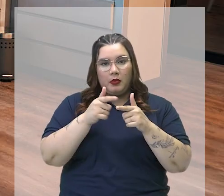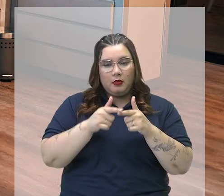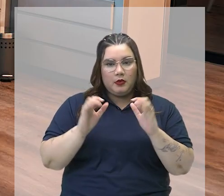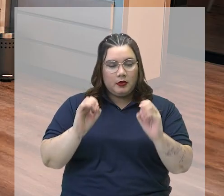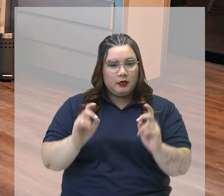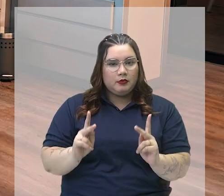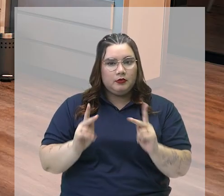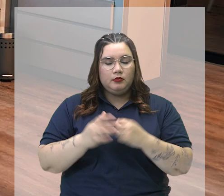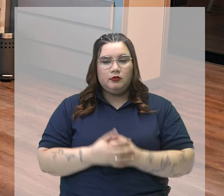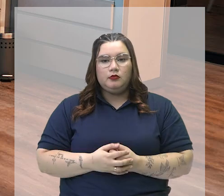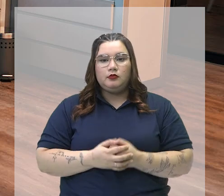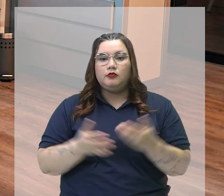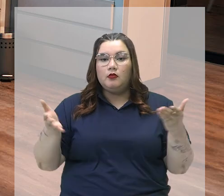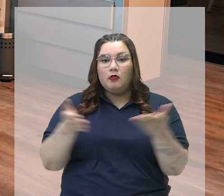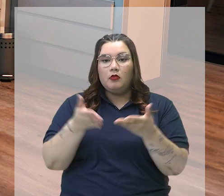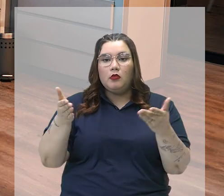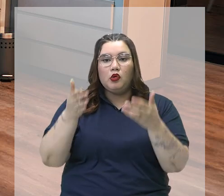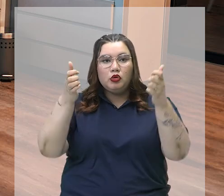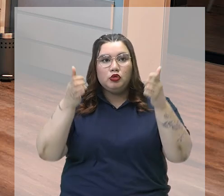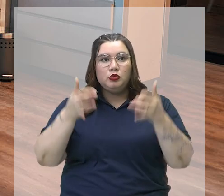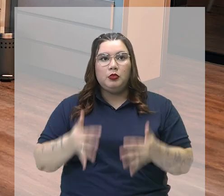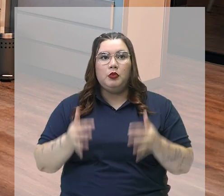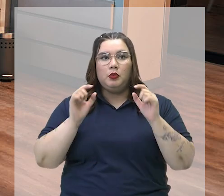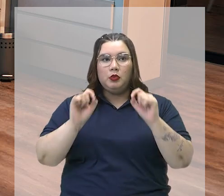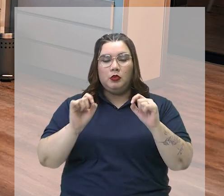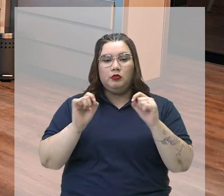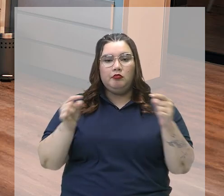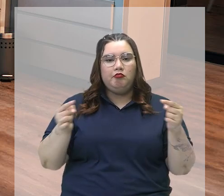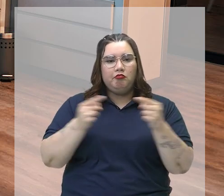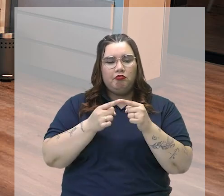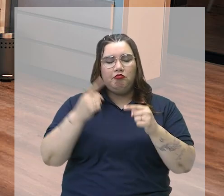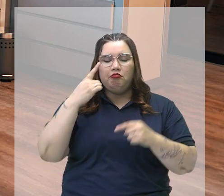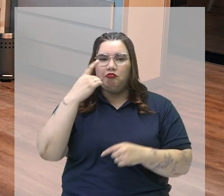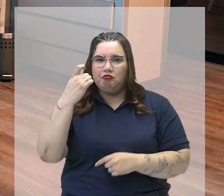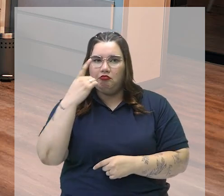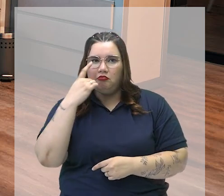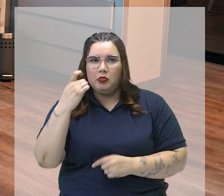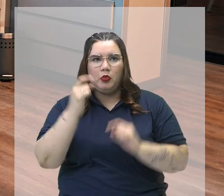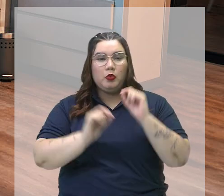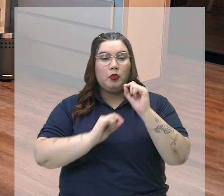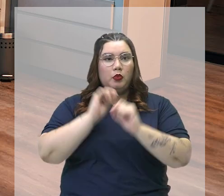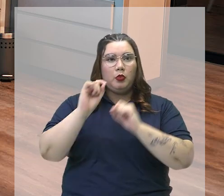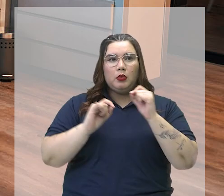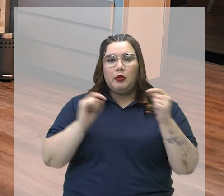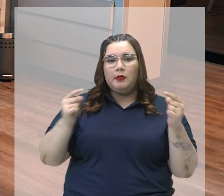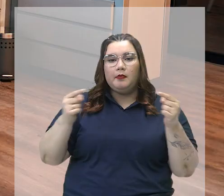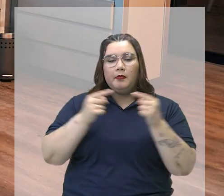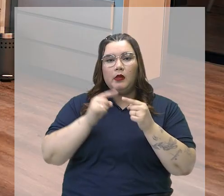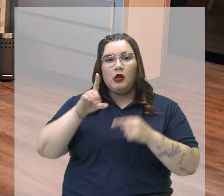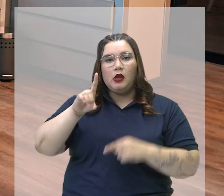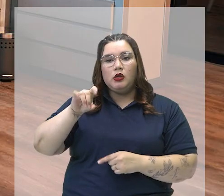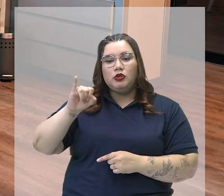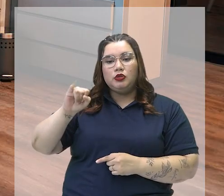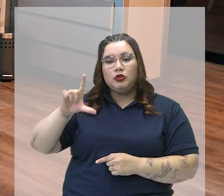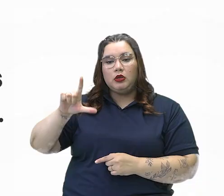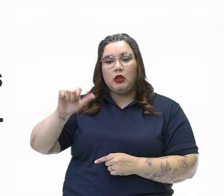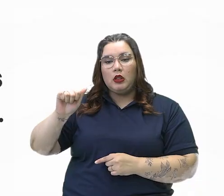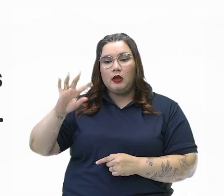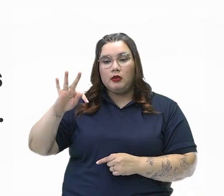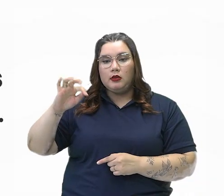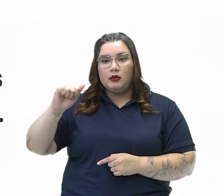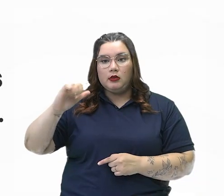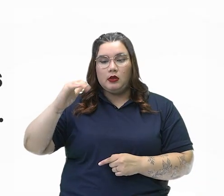Muito bem. Vamos falar agora de uma situação interessante, né? Que é a situação da dilatação das pupilas,